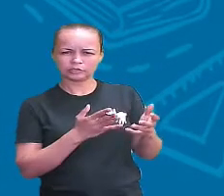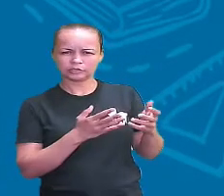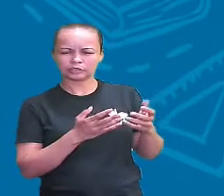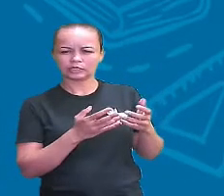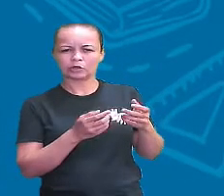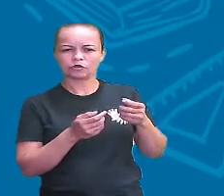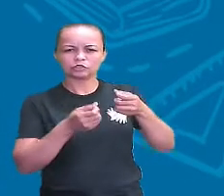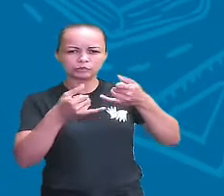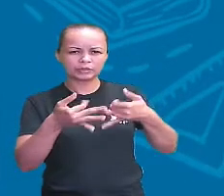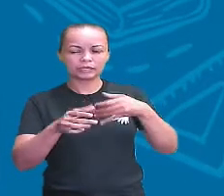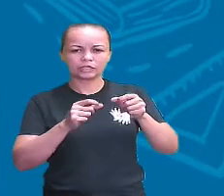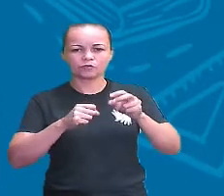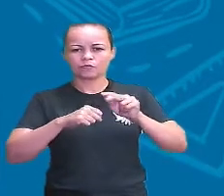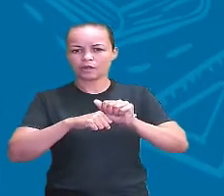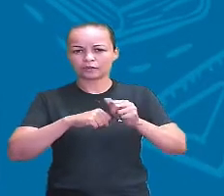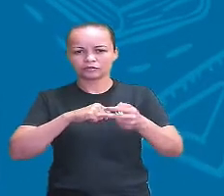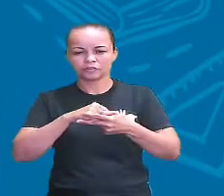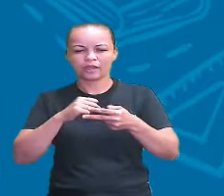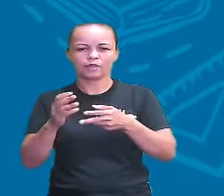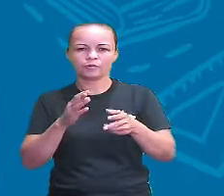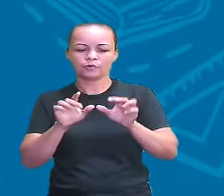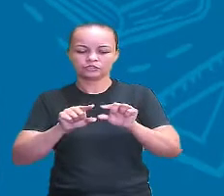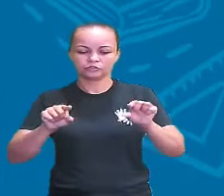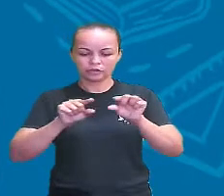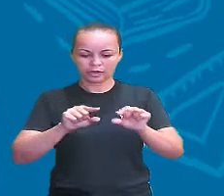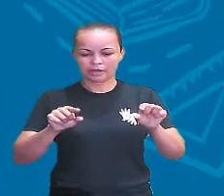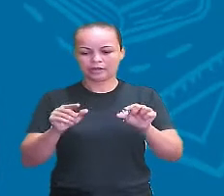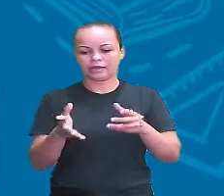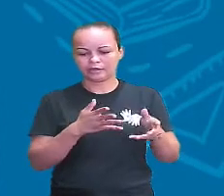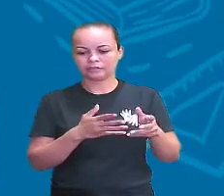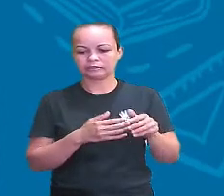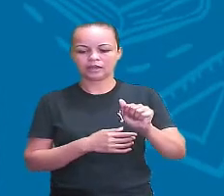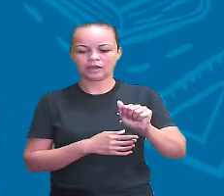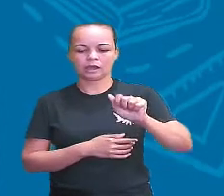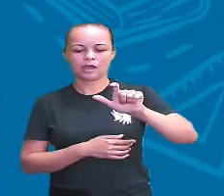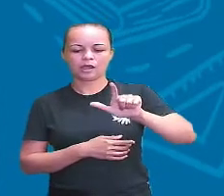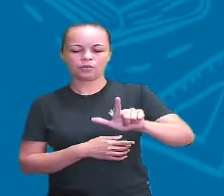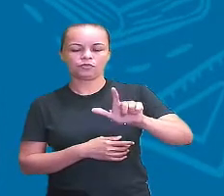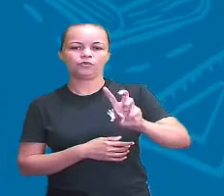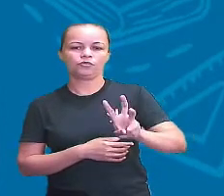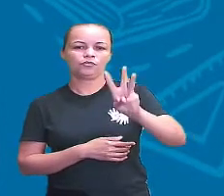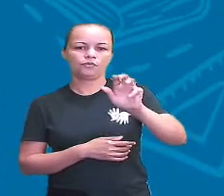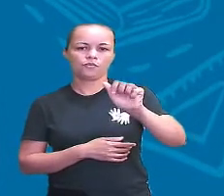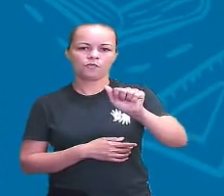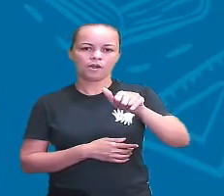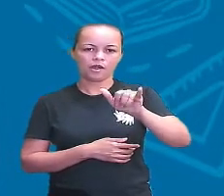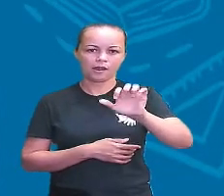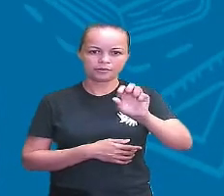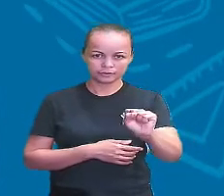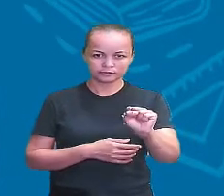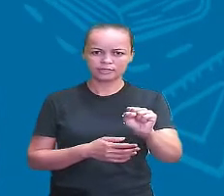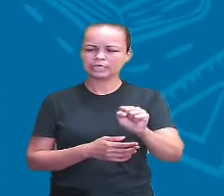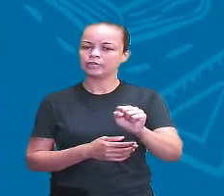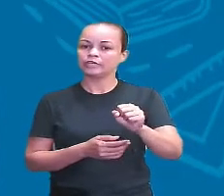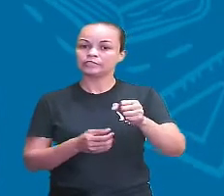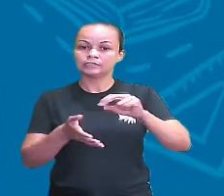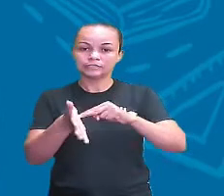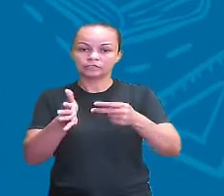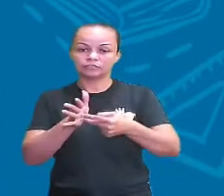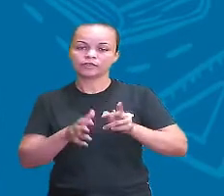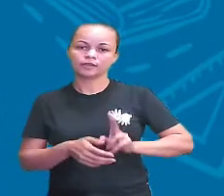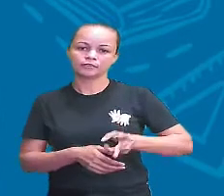minhas frases estão sempre aí em evidência. Always, que quer dizer sempre. E aí a gente tem Brad acha que está